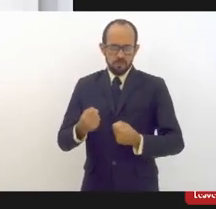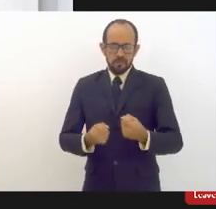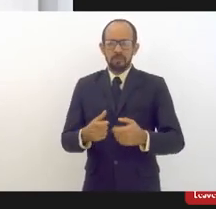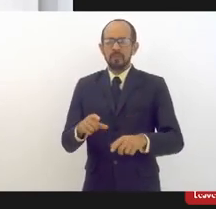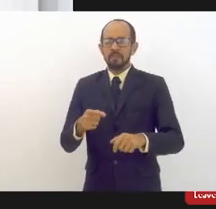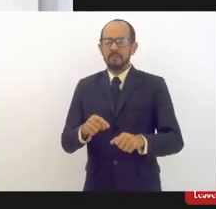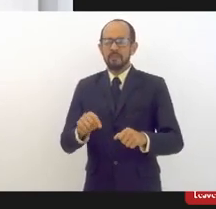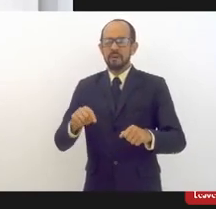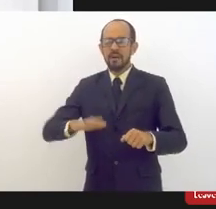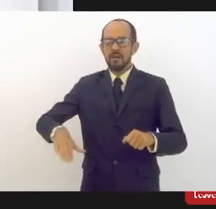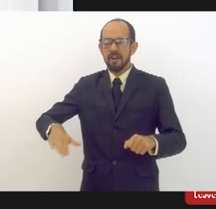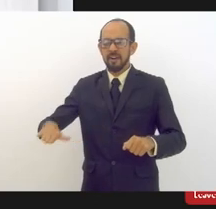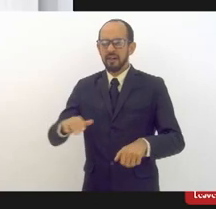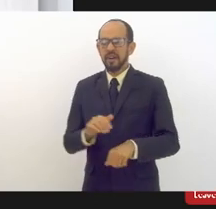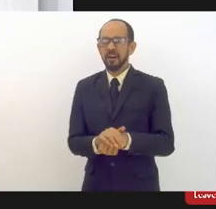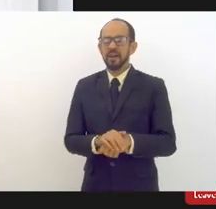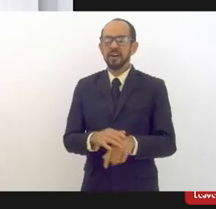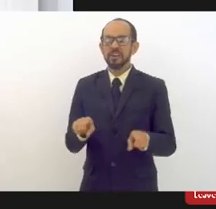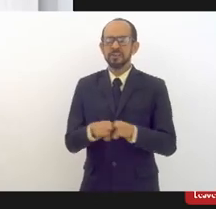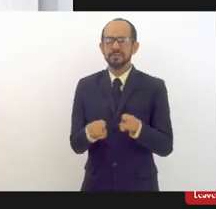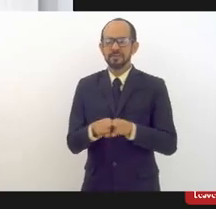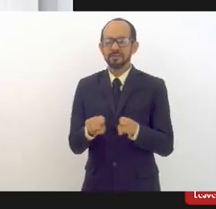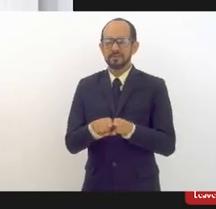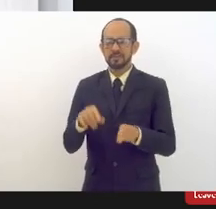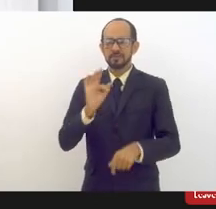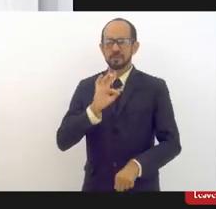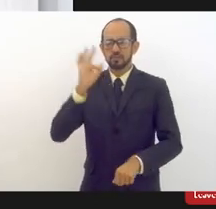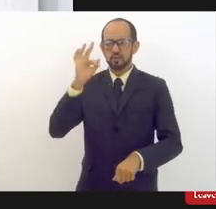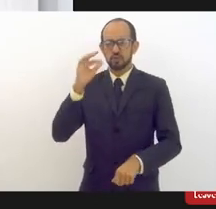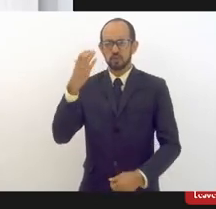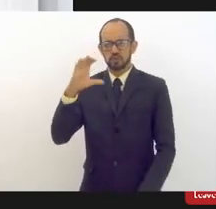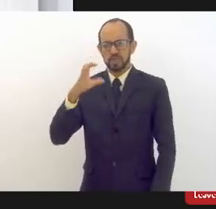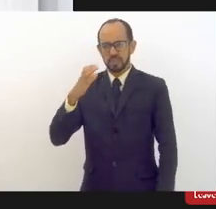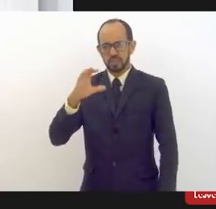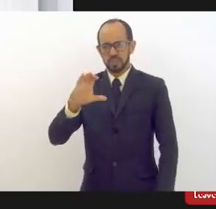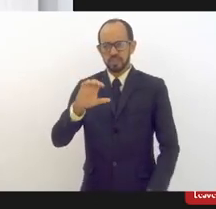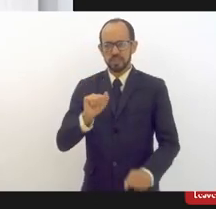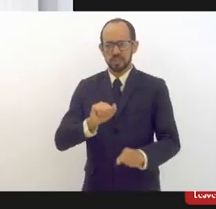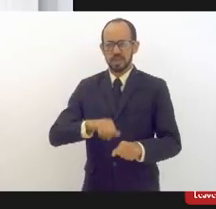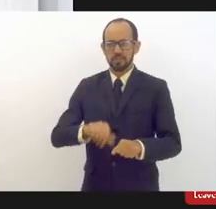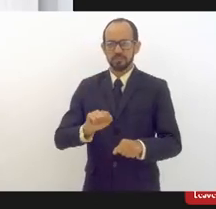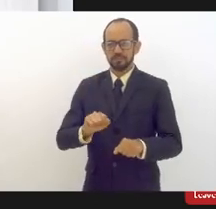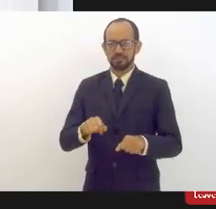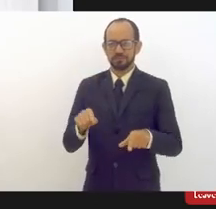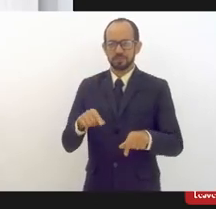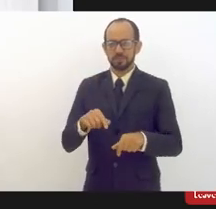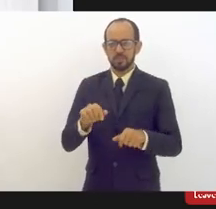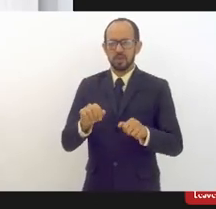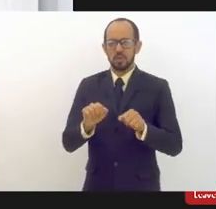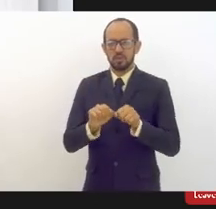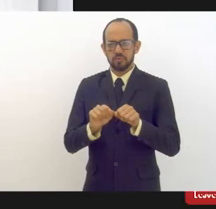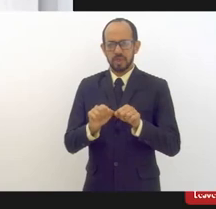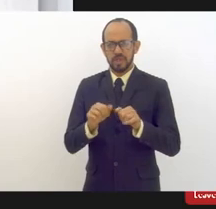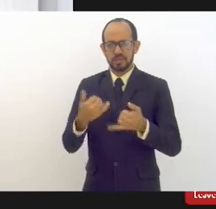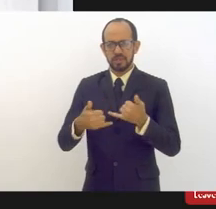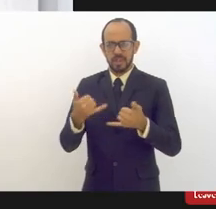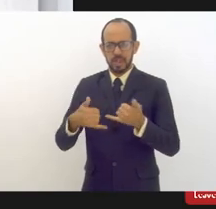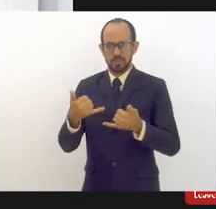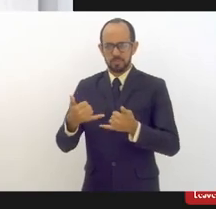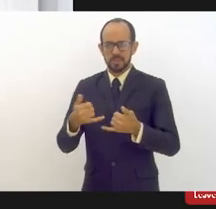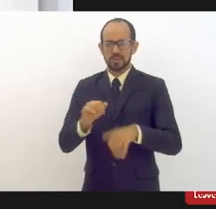toda a tecnologia, futuros cientistas despertando, multiplica o bem, innovation camp, faz o